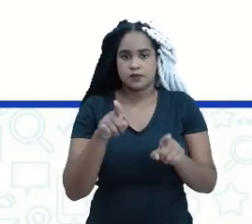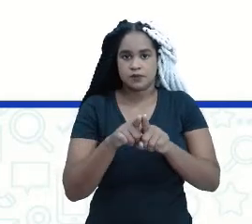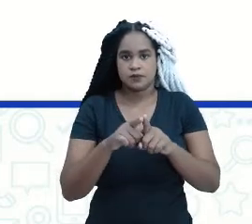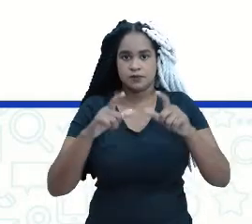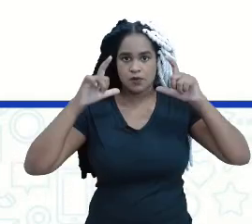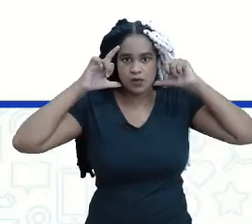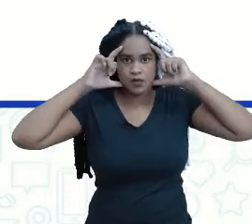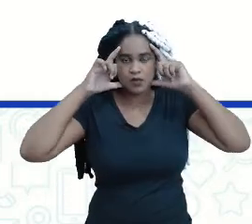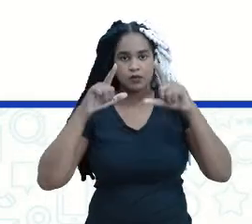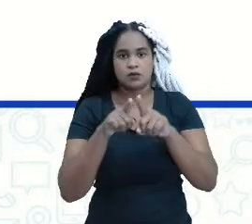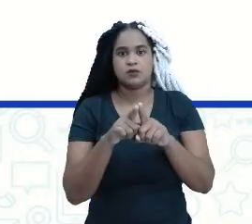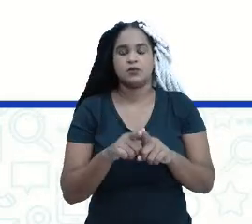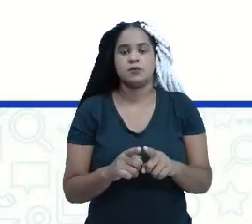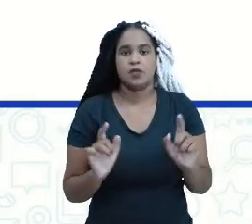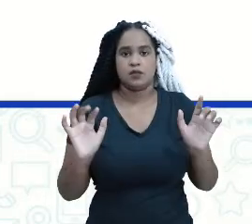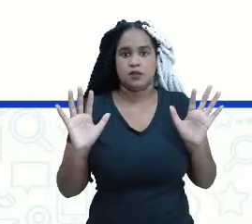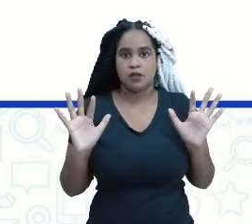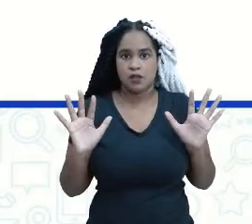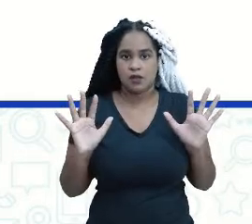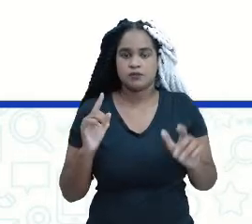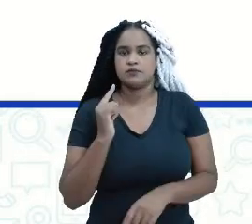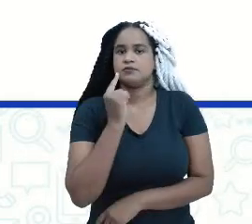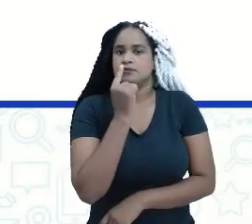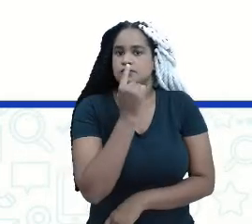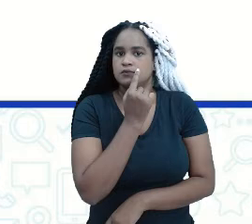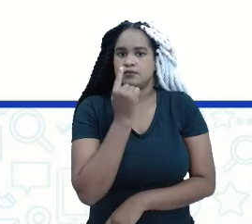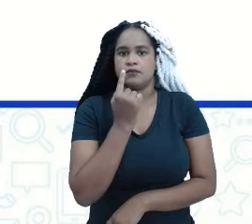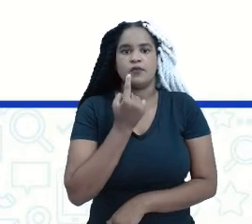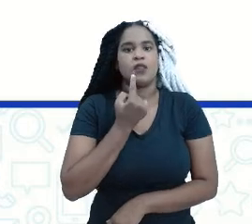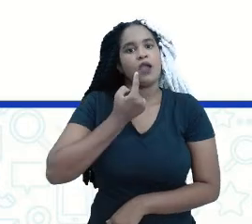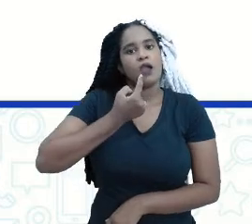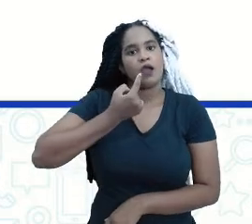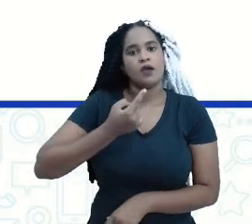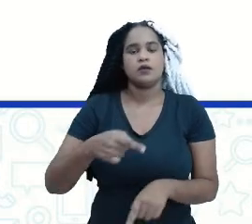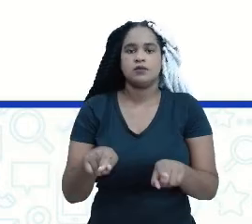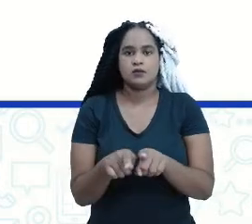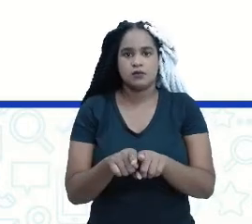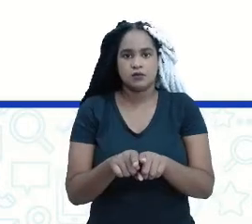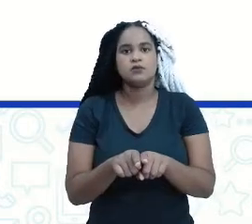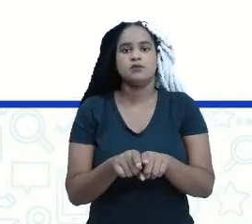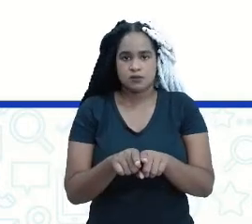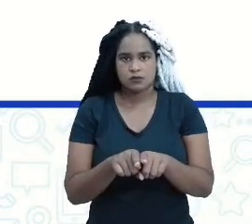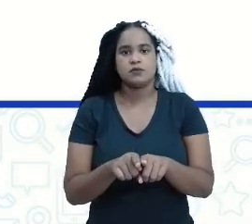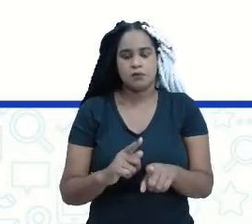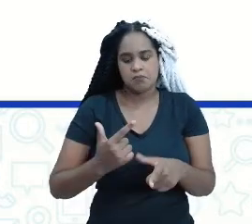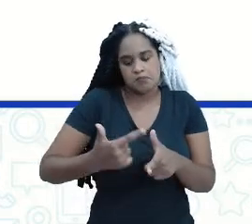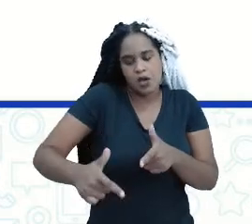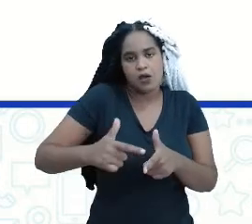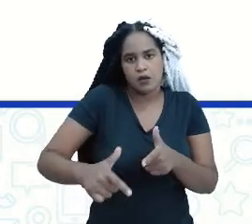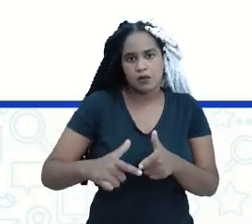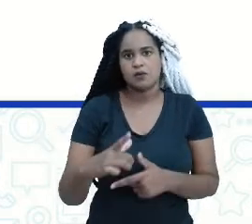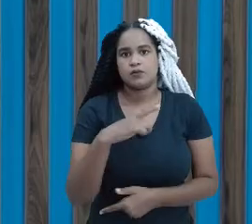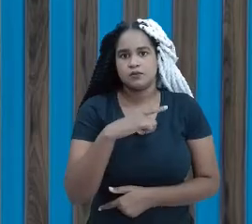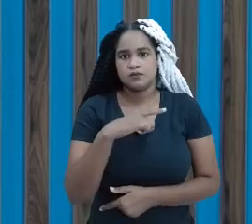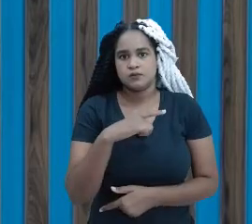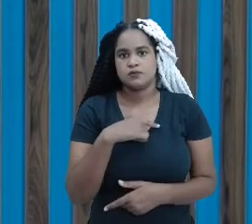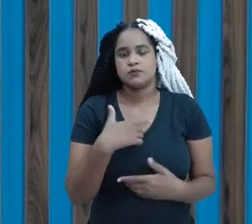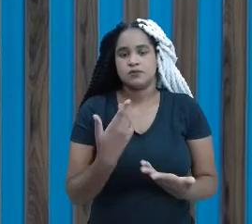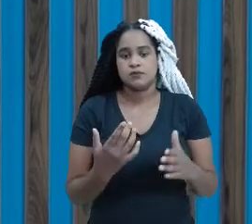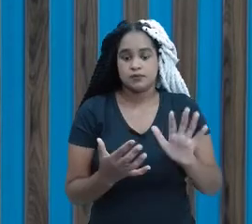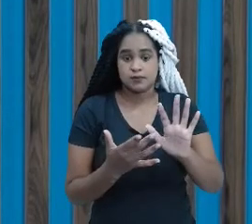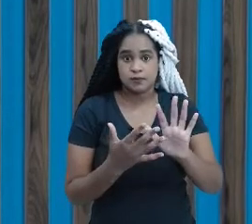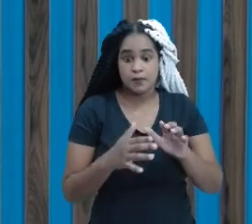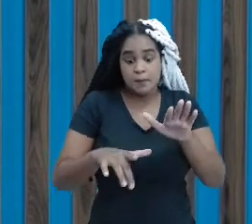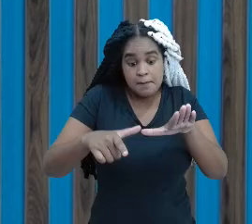né? Lábios superiores, o palato e a cavidade bucal, eles são atingidos, tá certo? E aí, os dedos